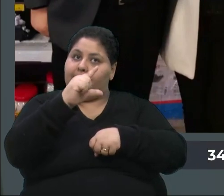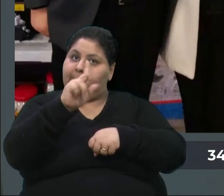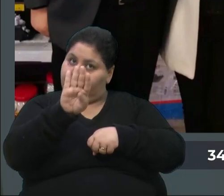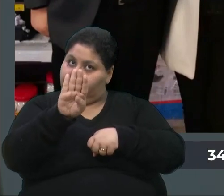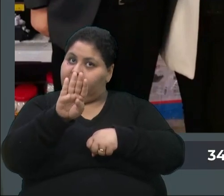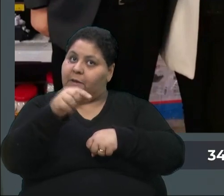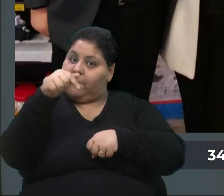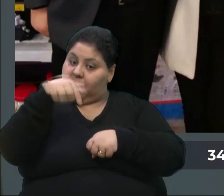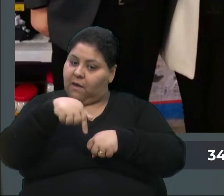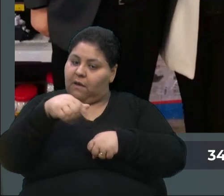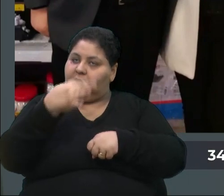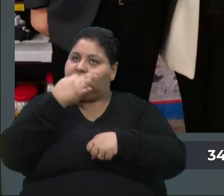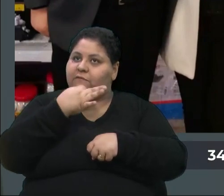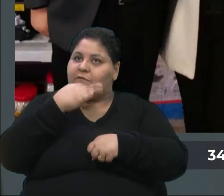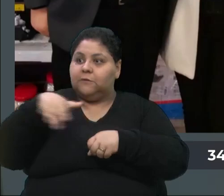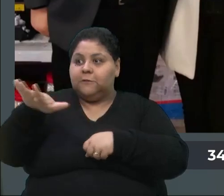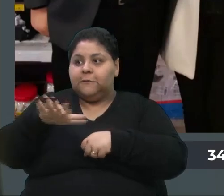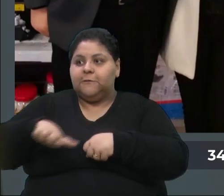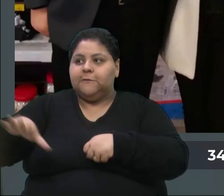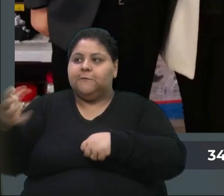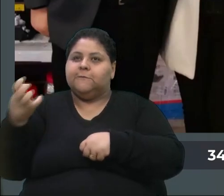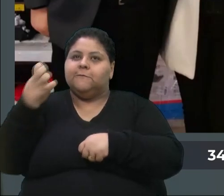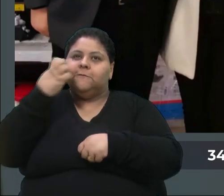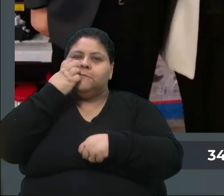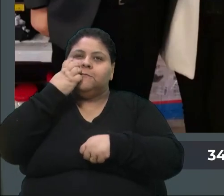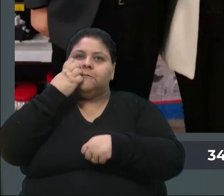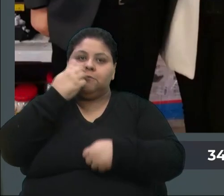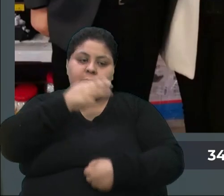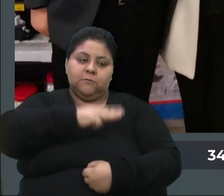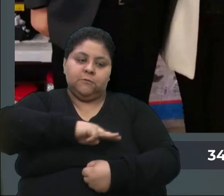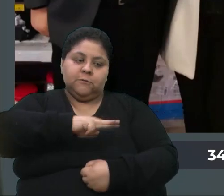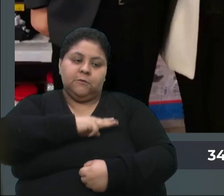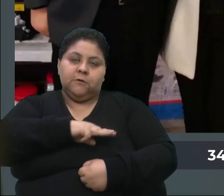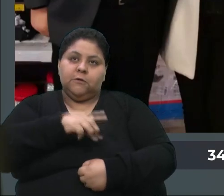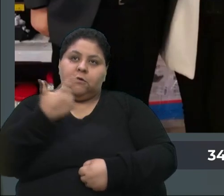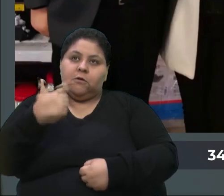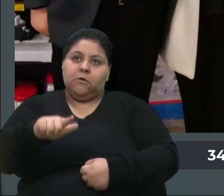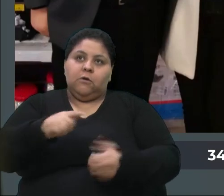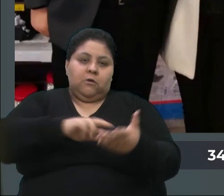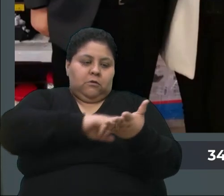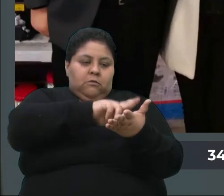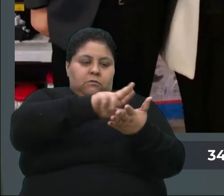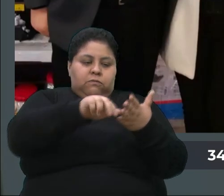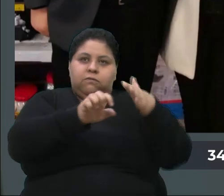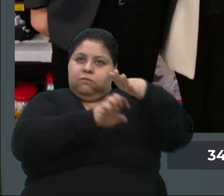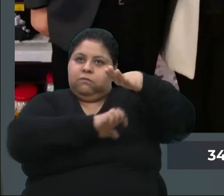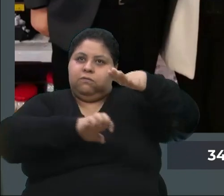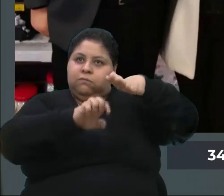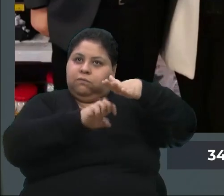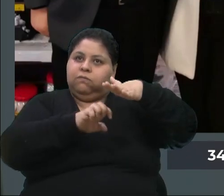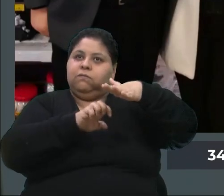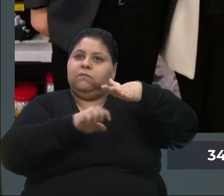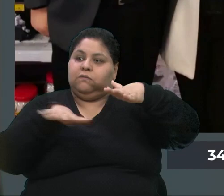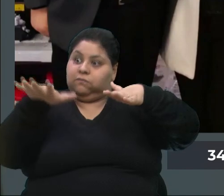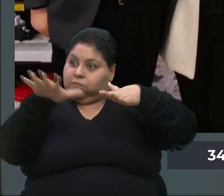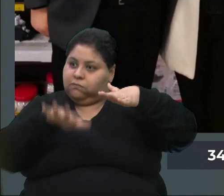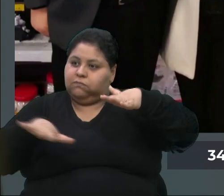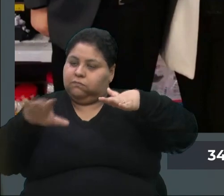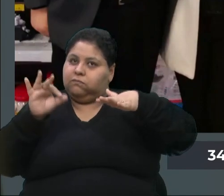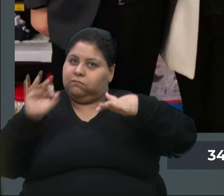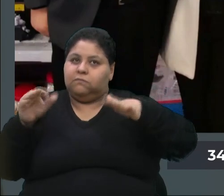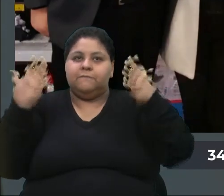de Ana Rec. Marco Polo, entre outras diversas empresas naquele segmento. Então,